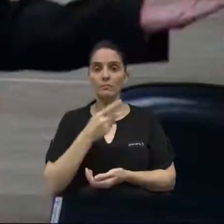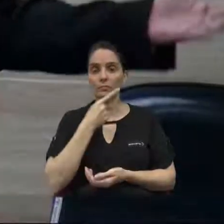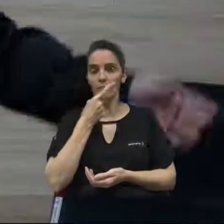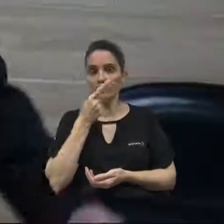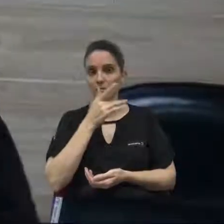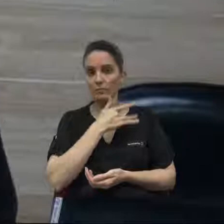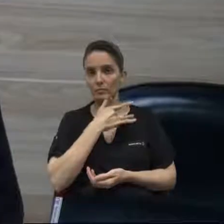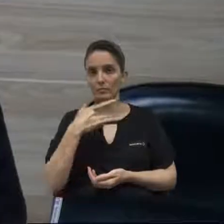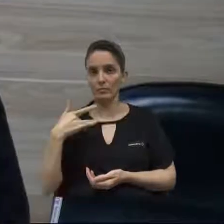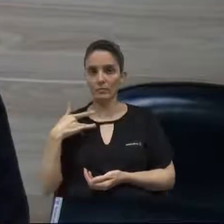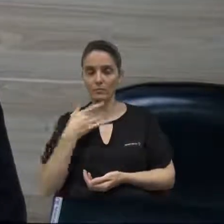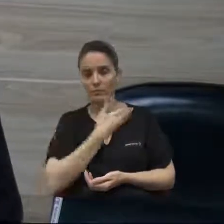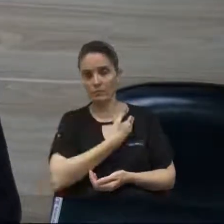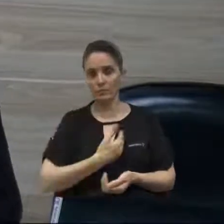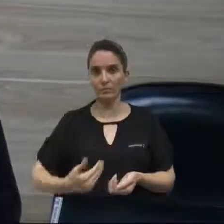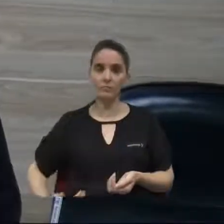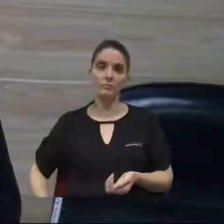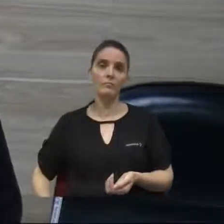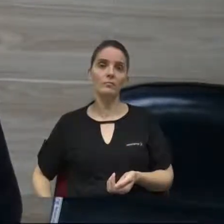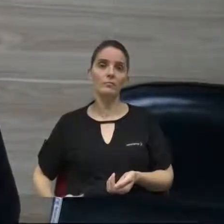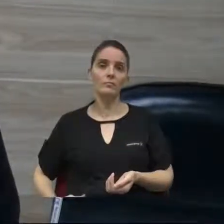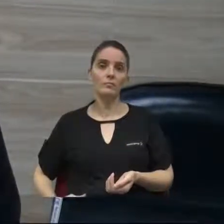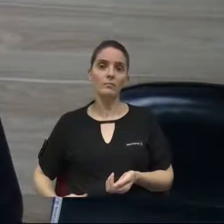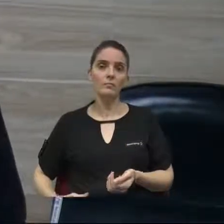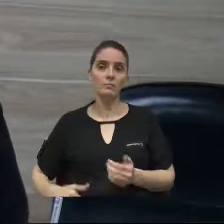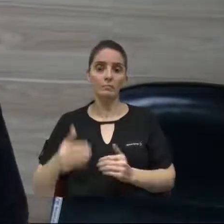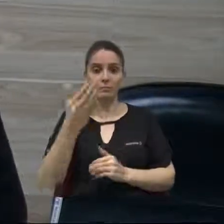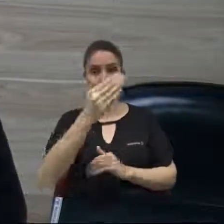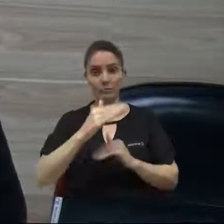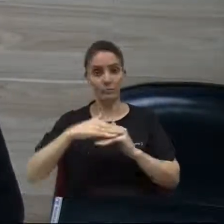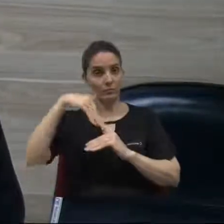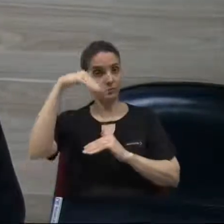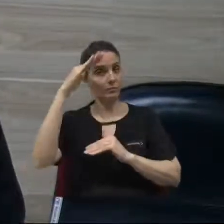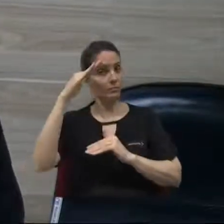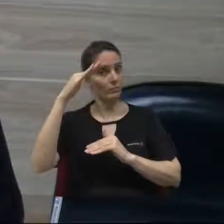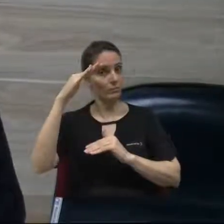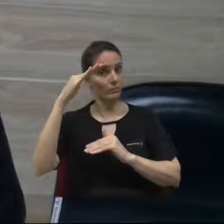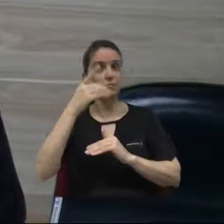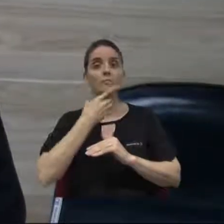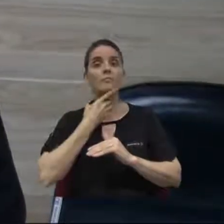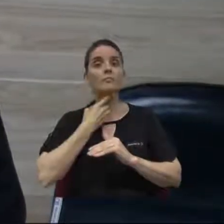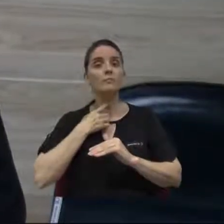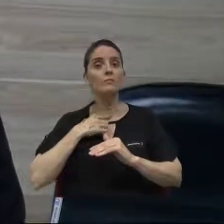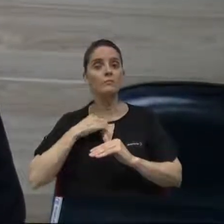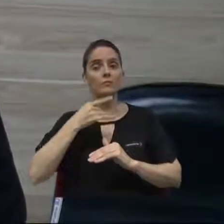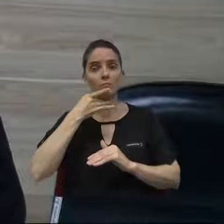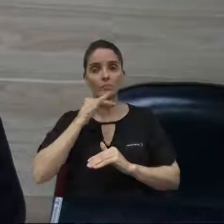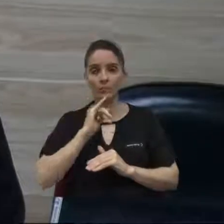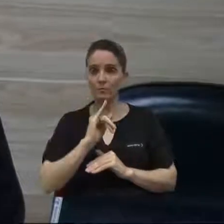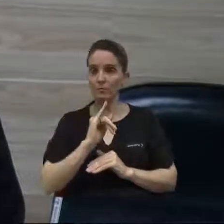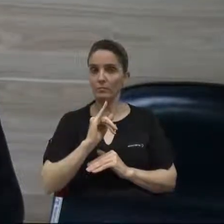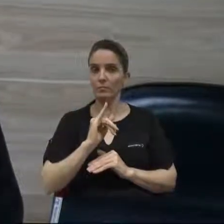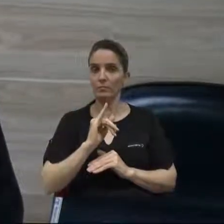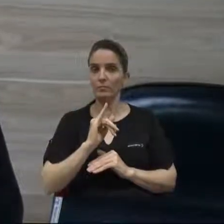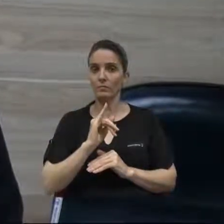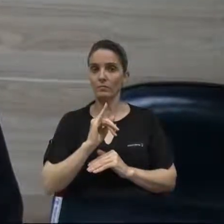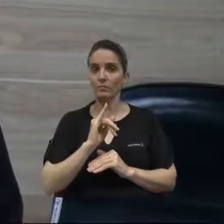saúde pública, é acima da vontade dos pais.